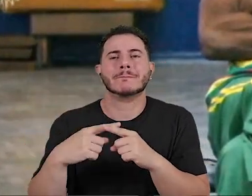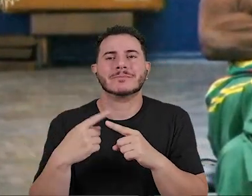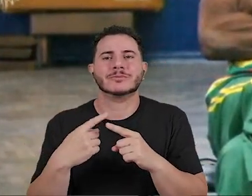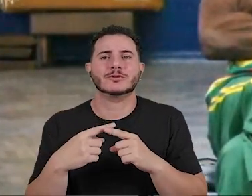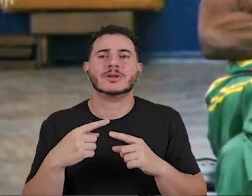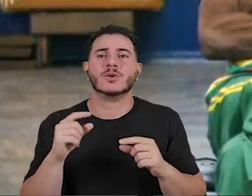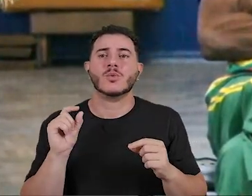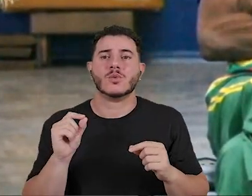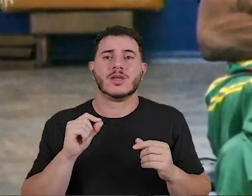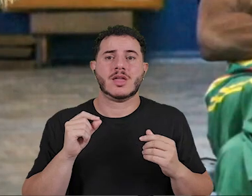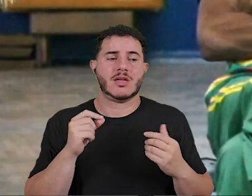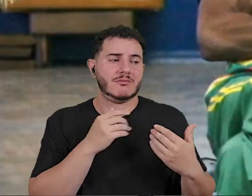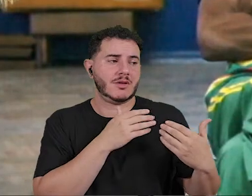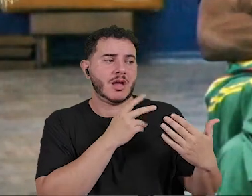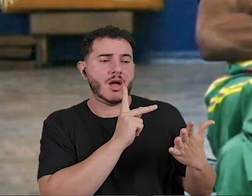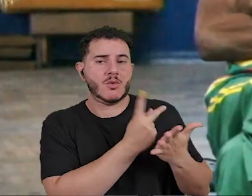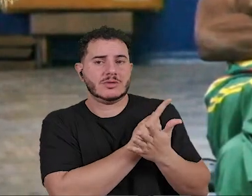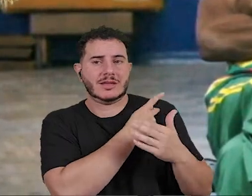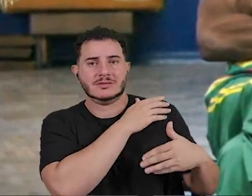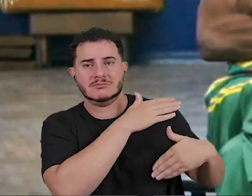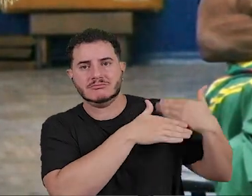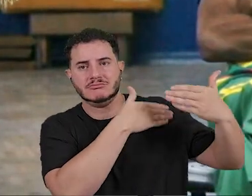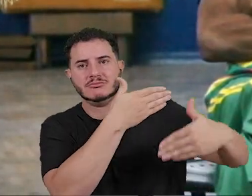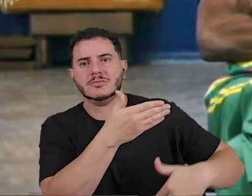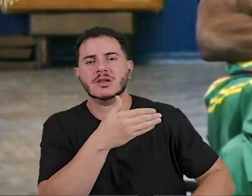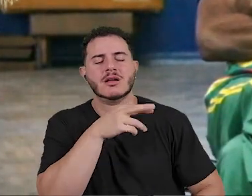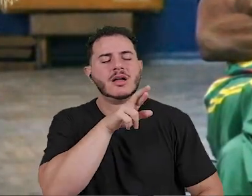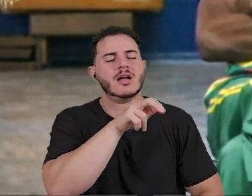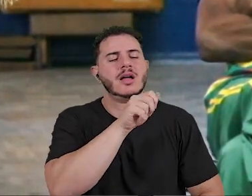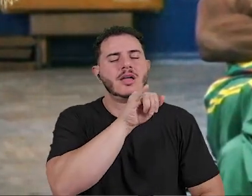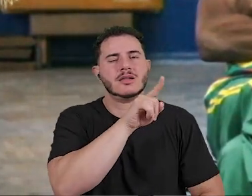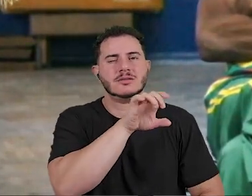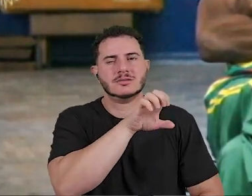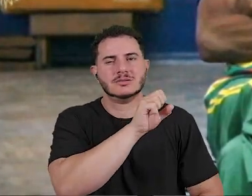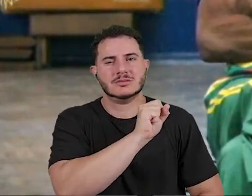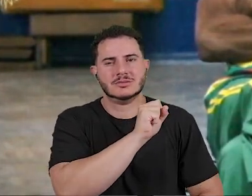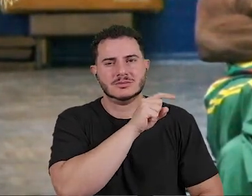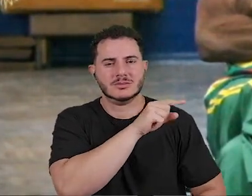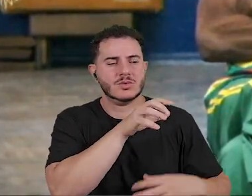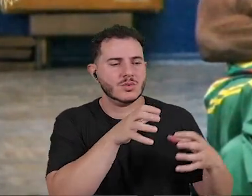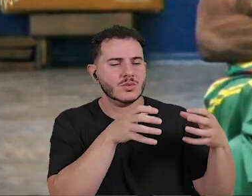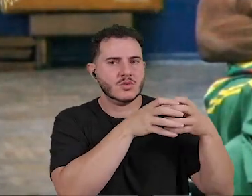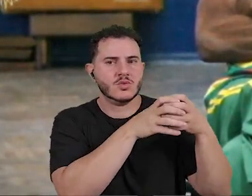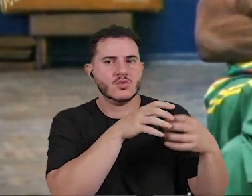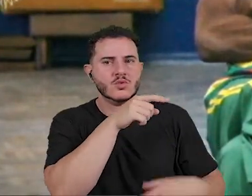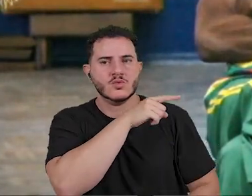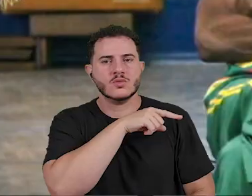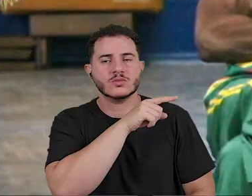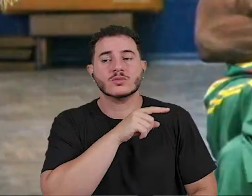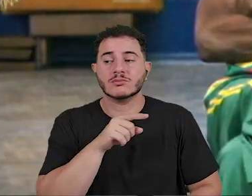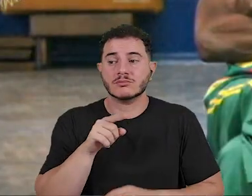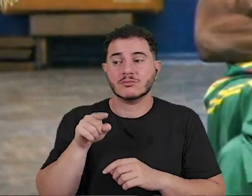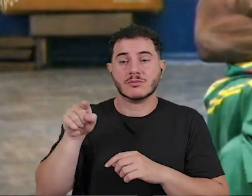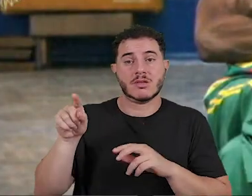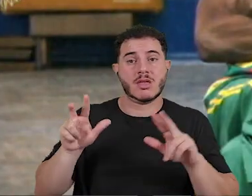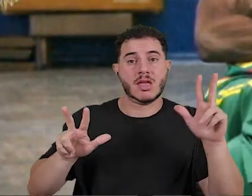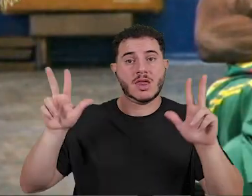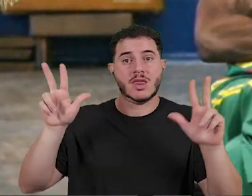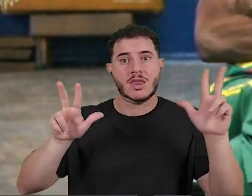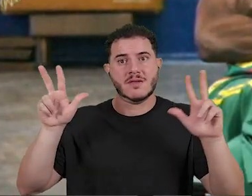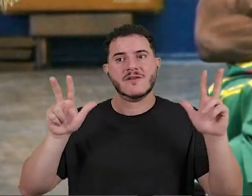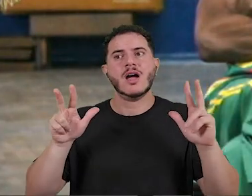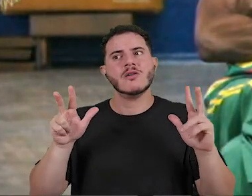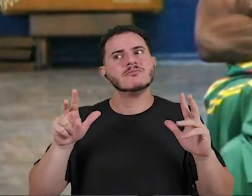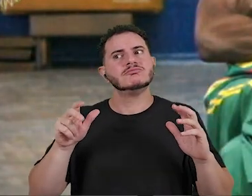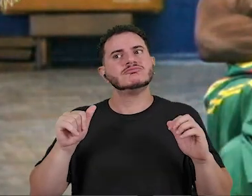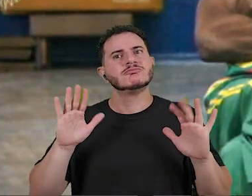principalmente nessa construção para Carnaval, ela só foi potencializada, porque em todos esses anos